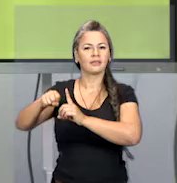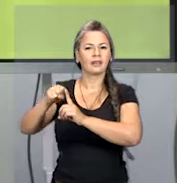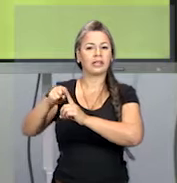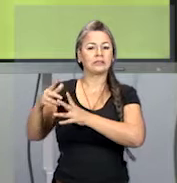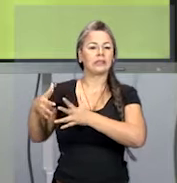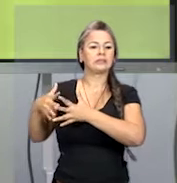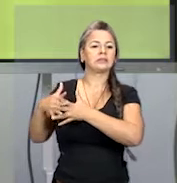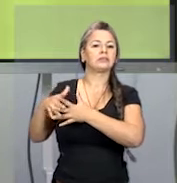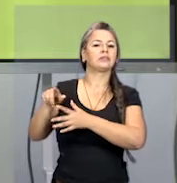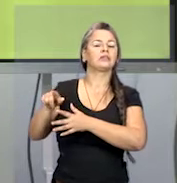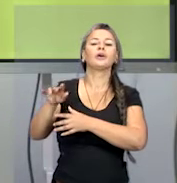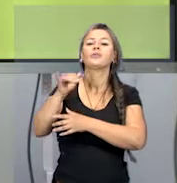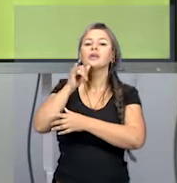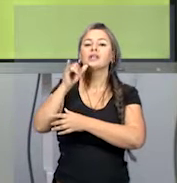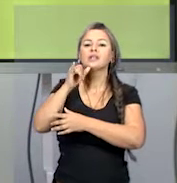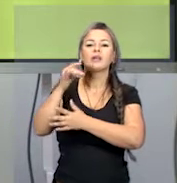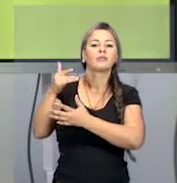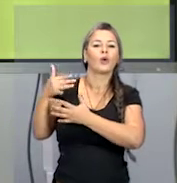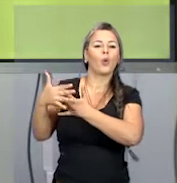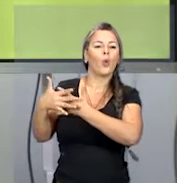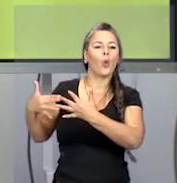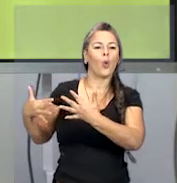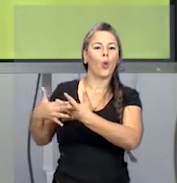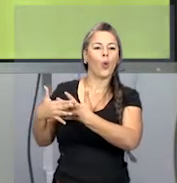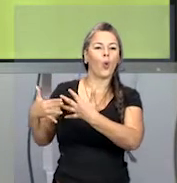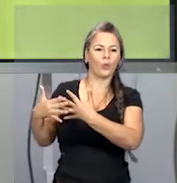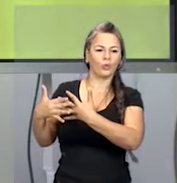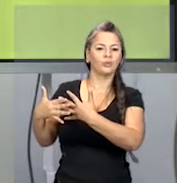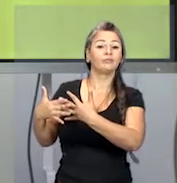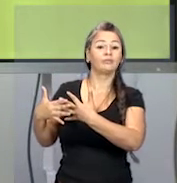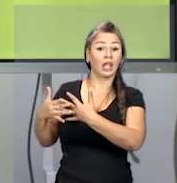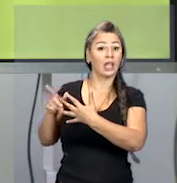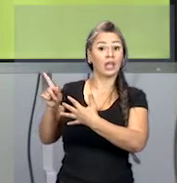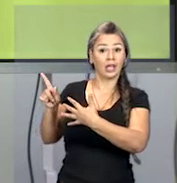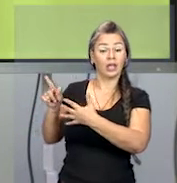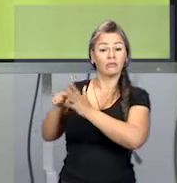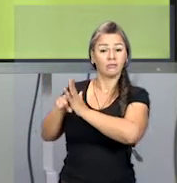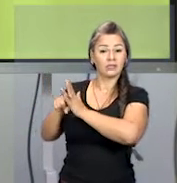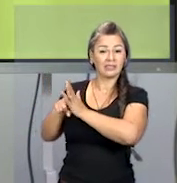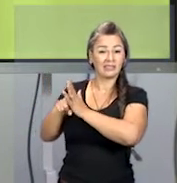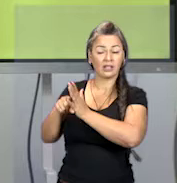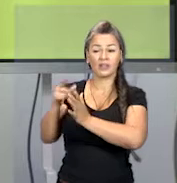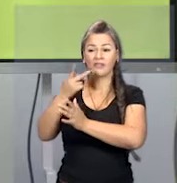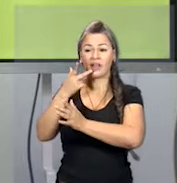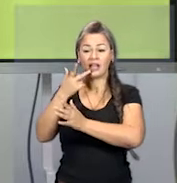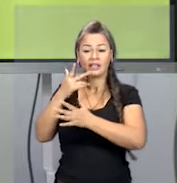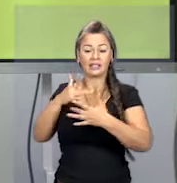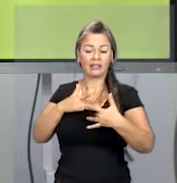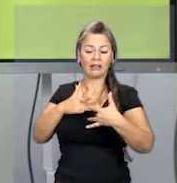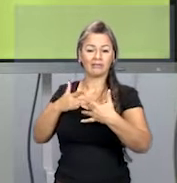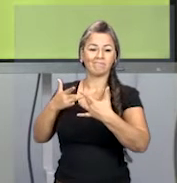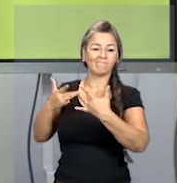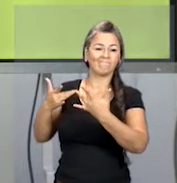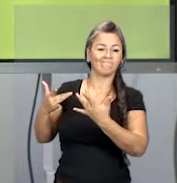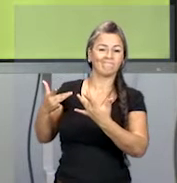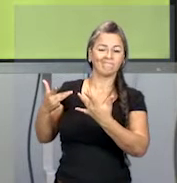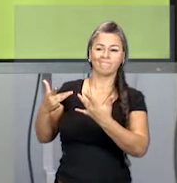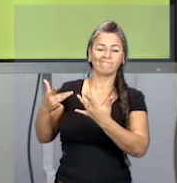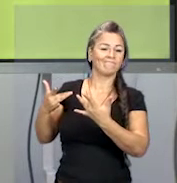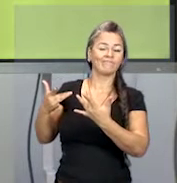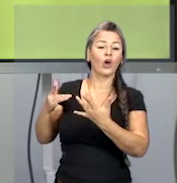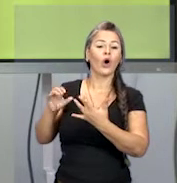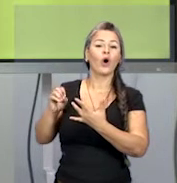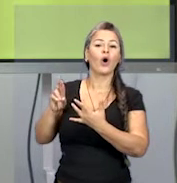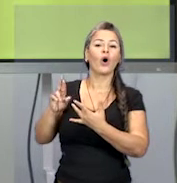por meio dos grandes centros urbanos, onde Durkheim fala que há uma solidariedade orgânica, porque os indivíduos